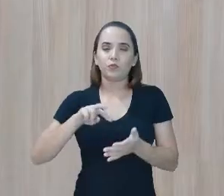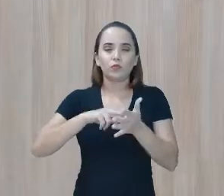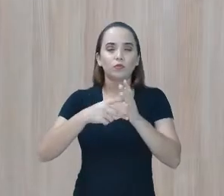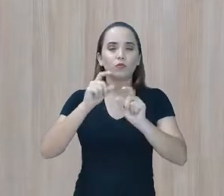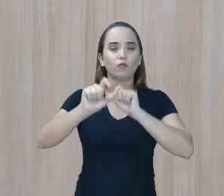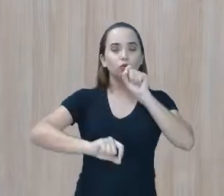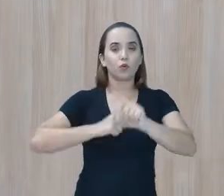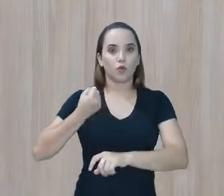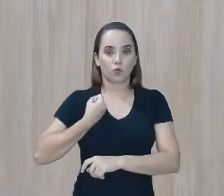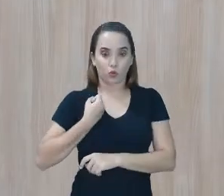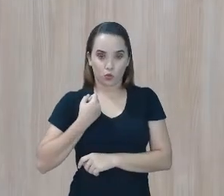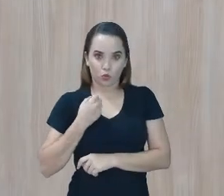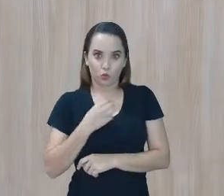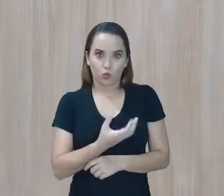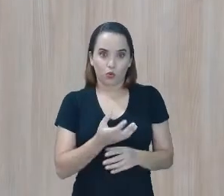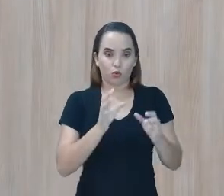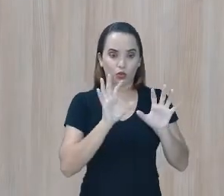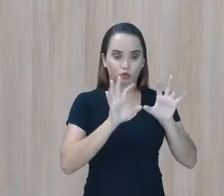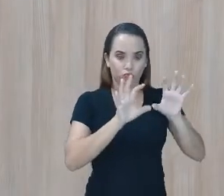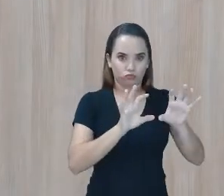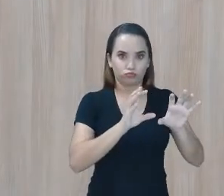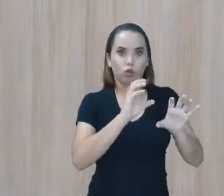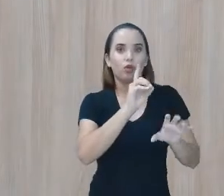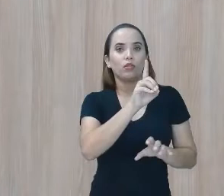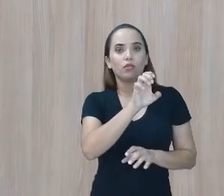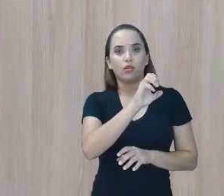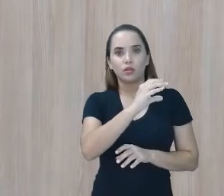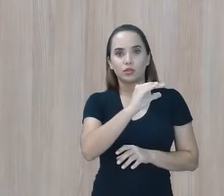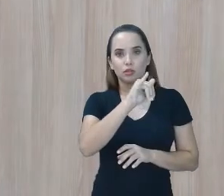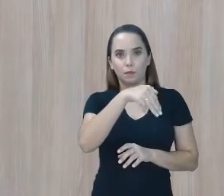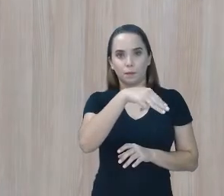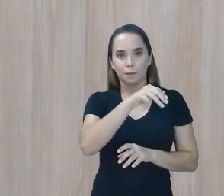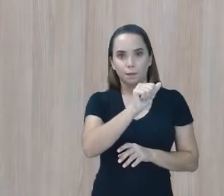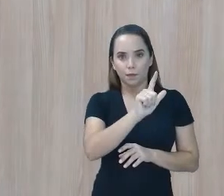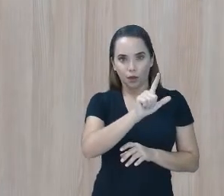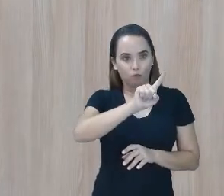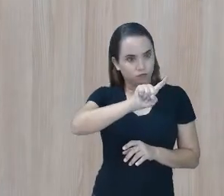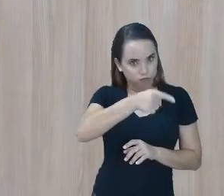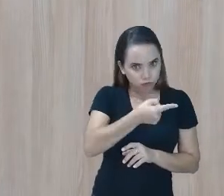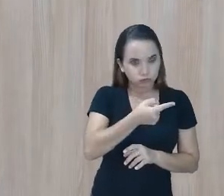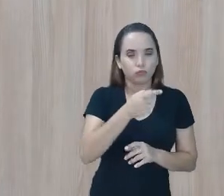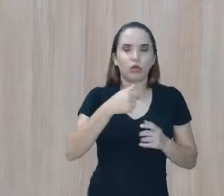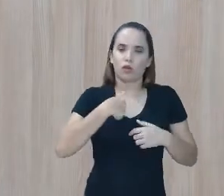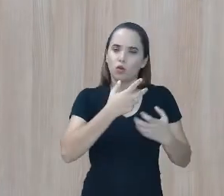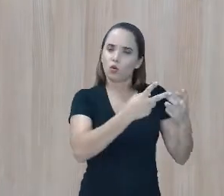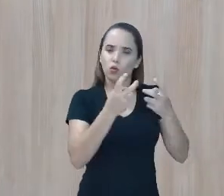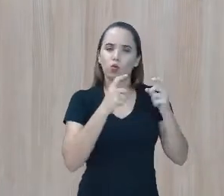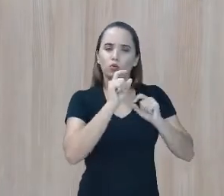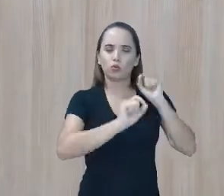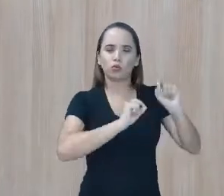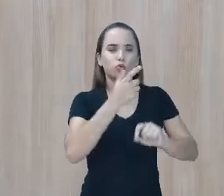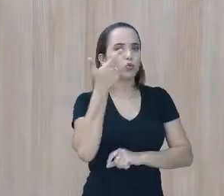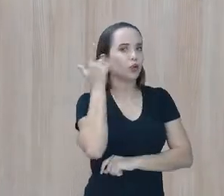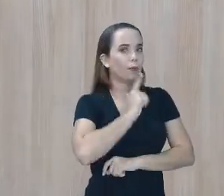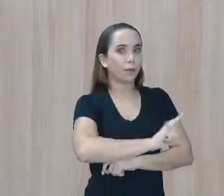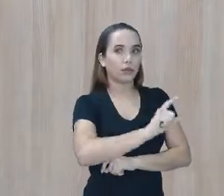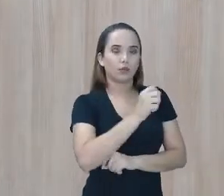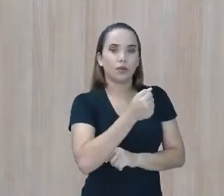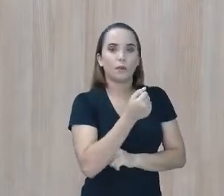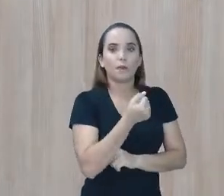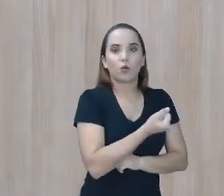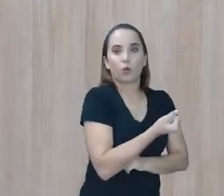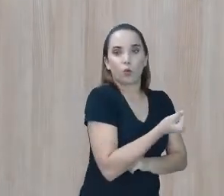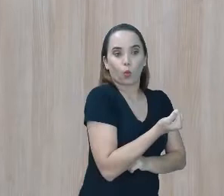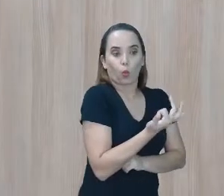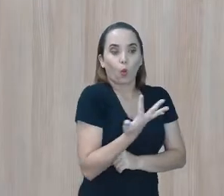forma decimal, eu consigo visualizar, eu consigo perceber com mais clareza a sua quantidade, ou